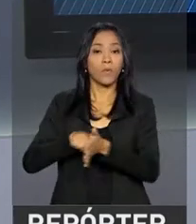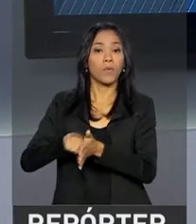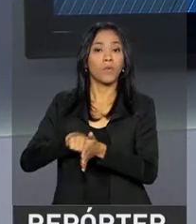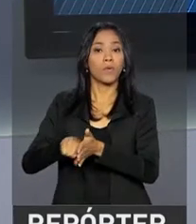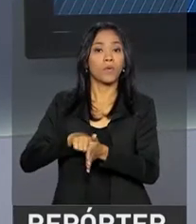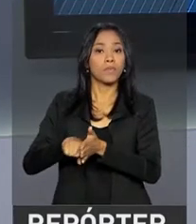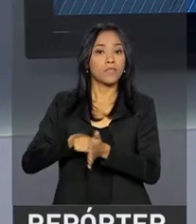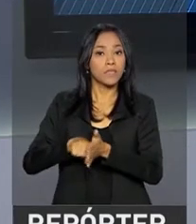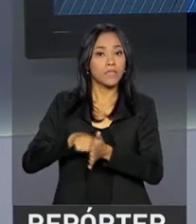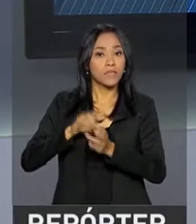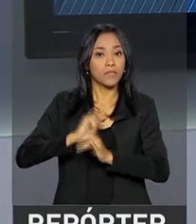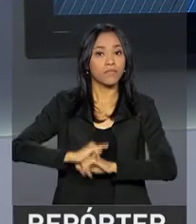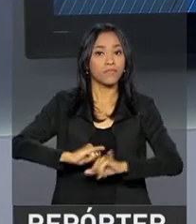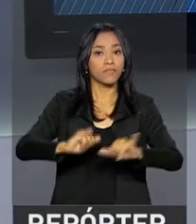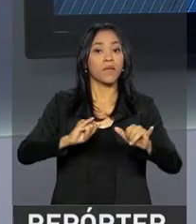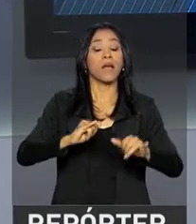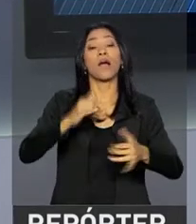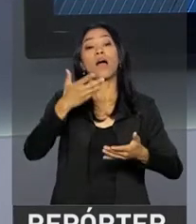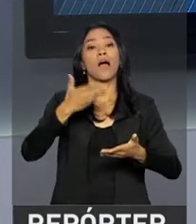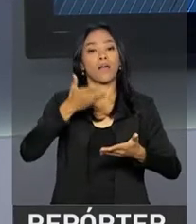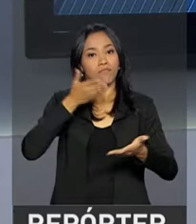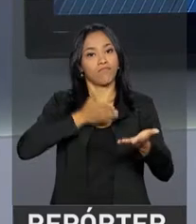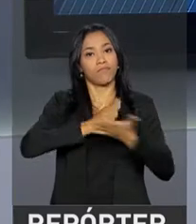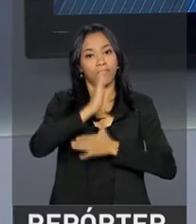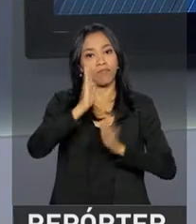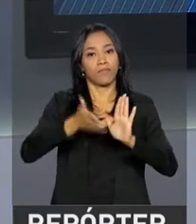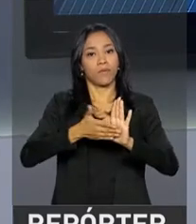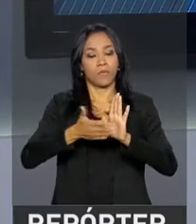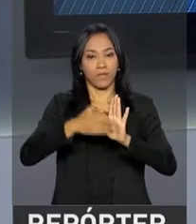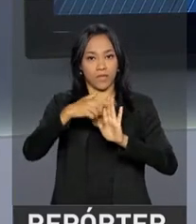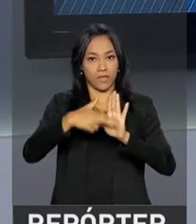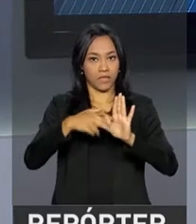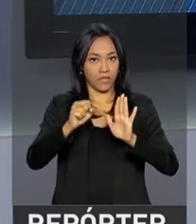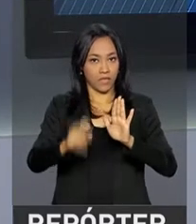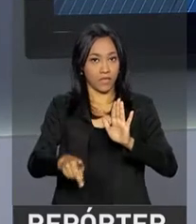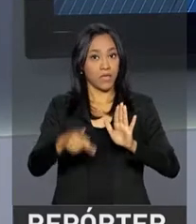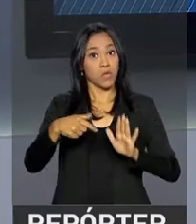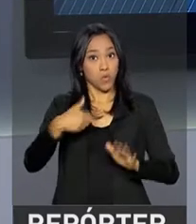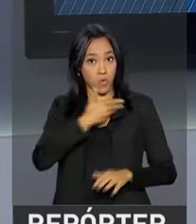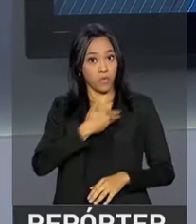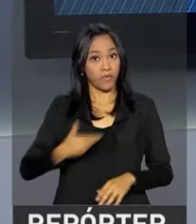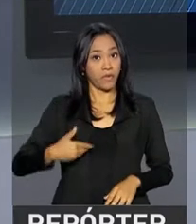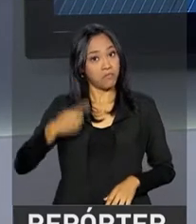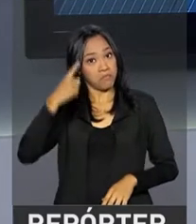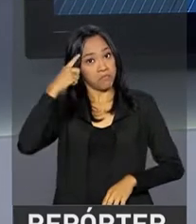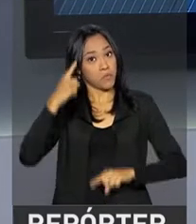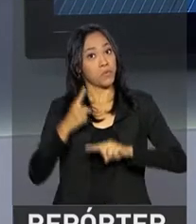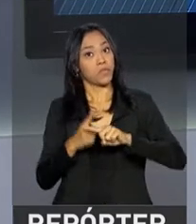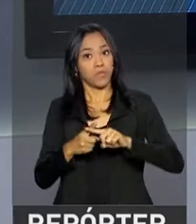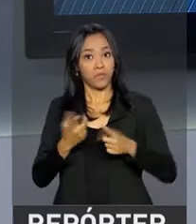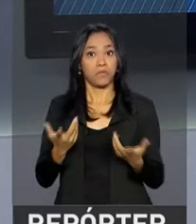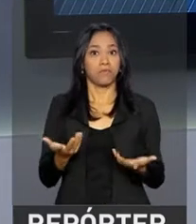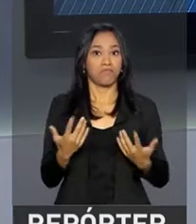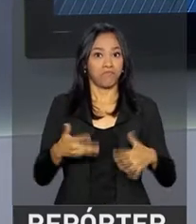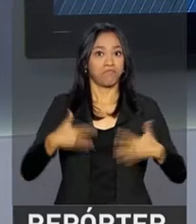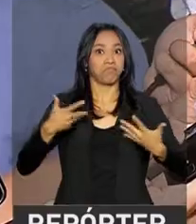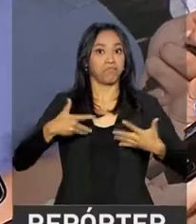aceitação da reforma da Previdência pela população brasileira, que deixou o governo otimista em relação à aprovação da